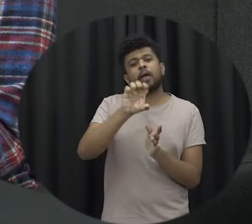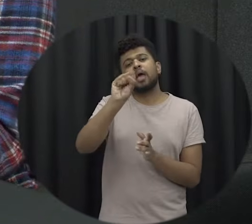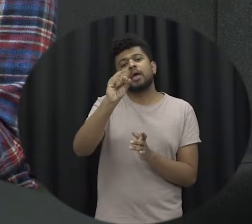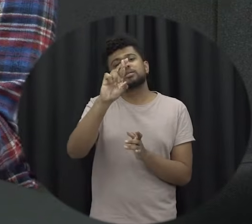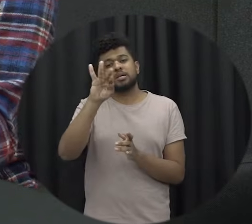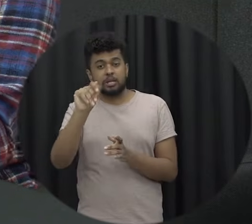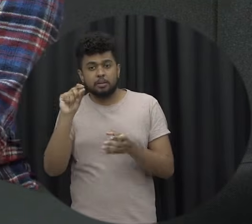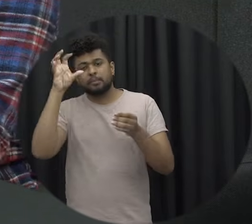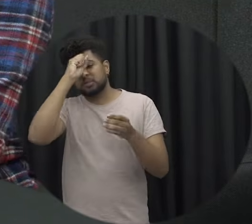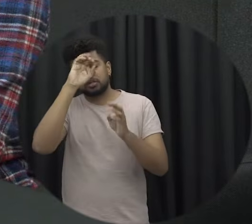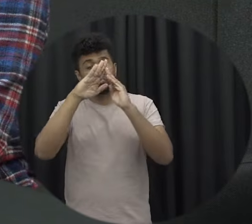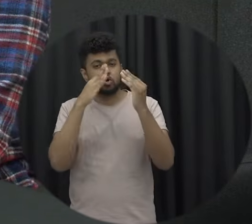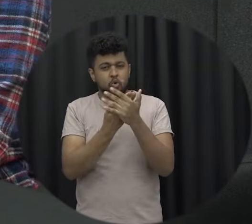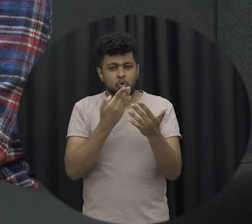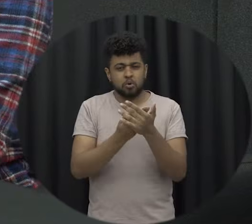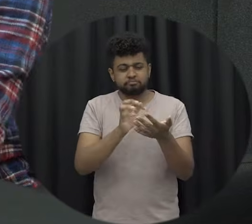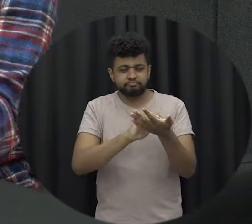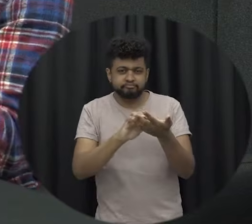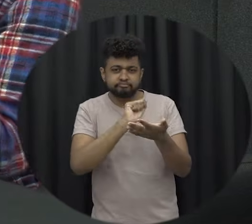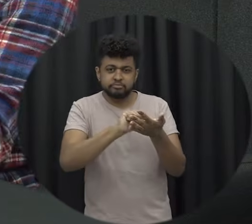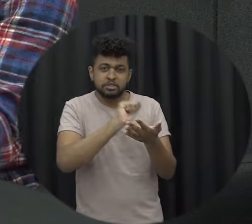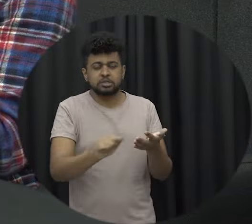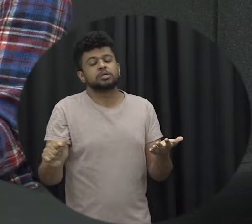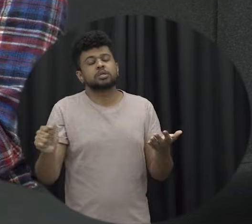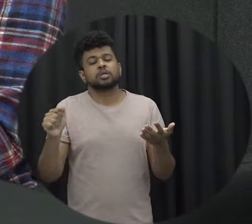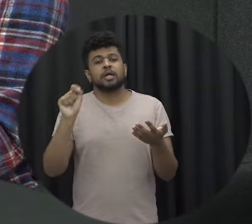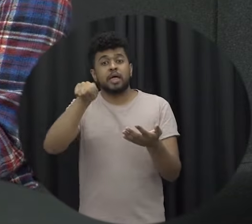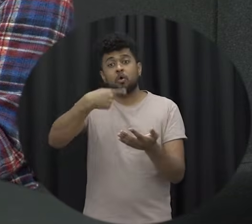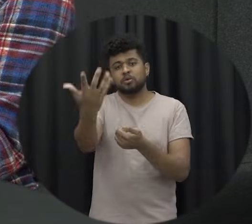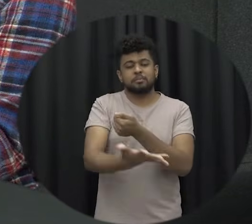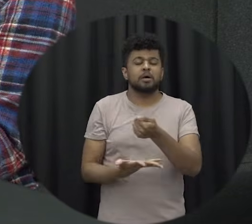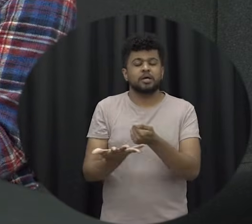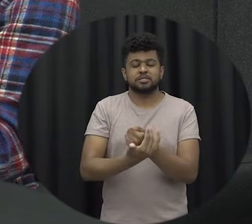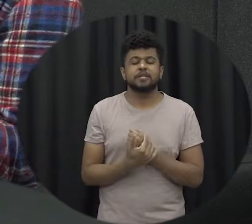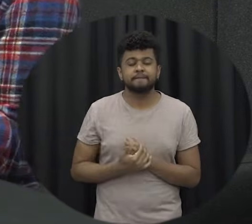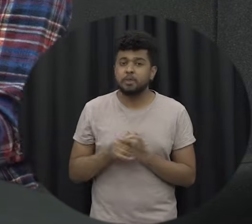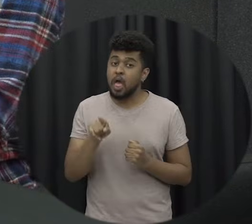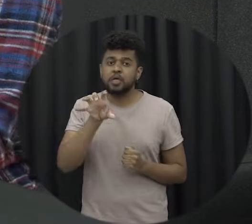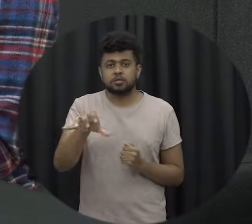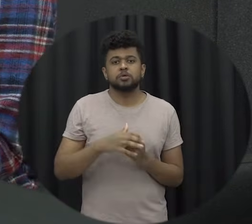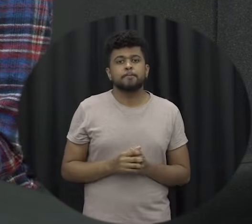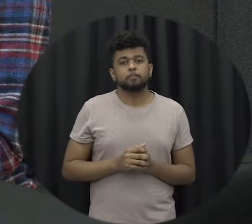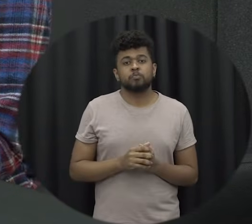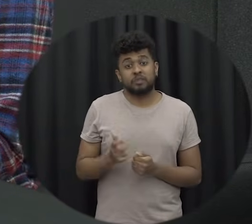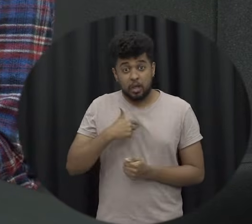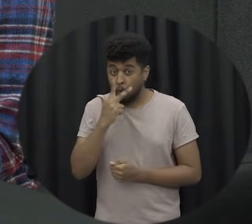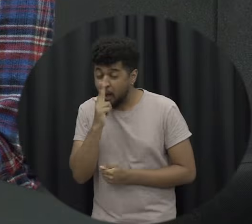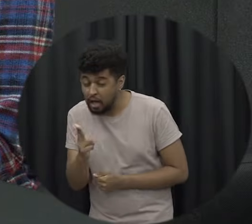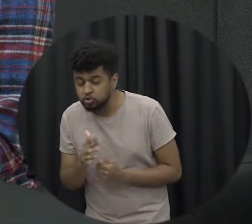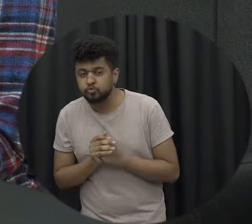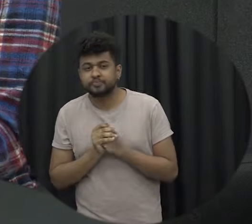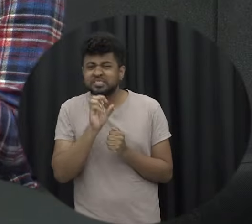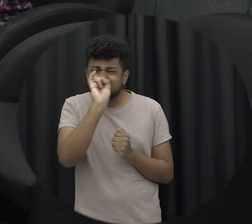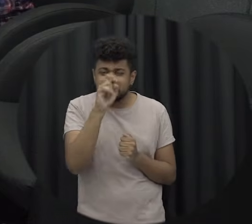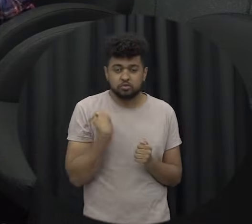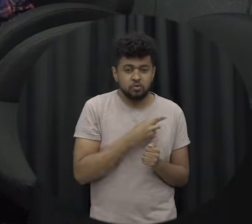escrita e que era numa outra base, né? Então é isso, né? Eu acho que se a gente vai levar esse conhecimento para a